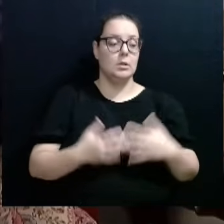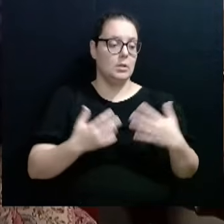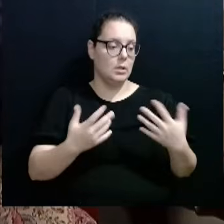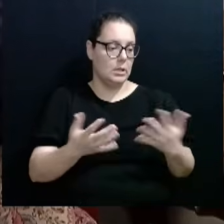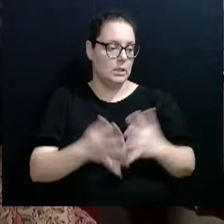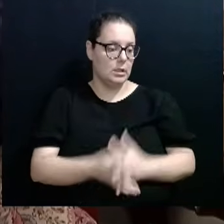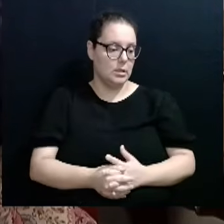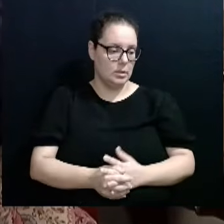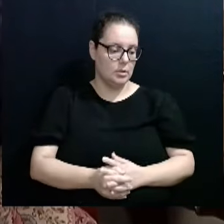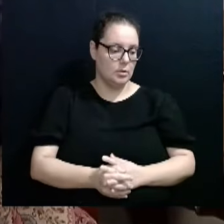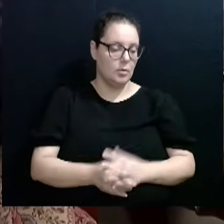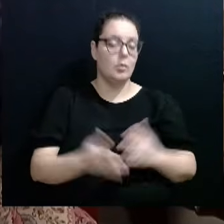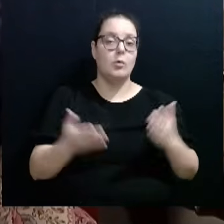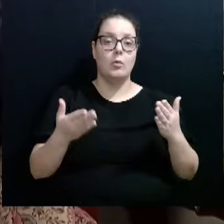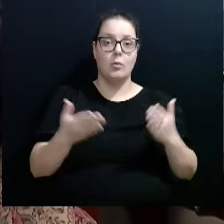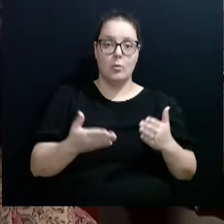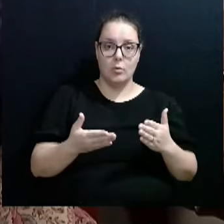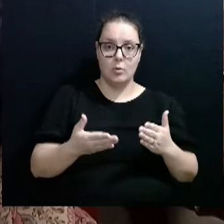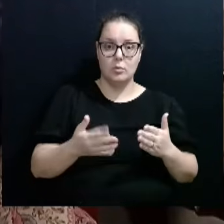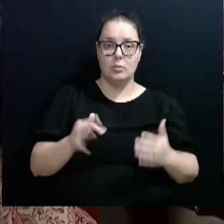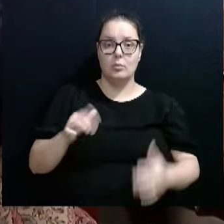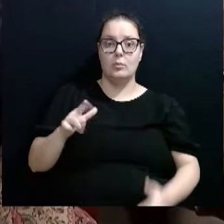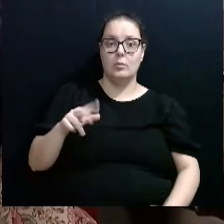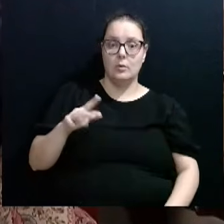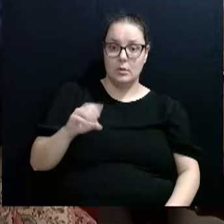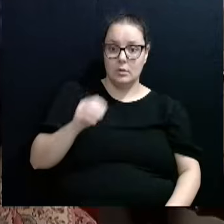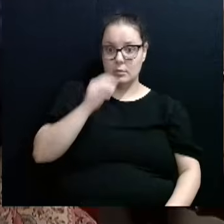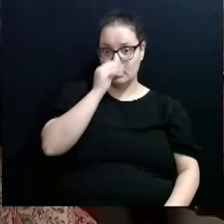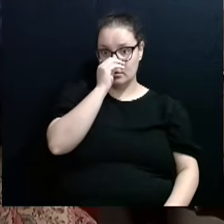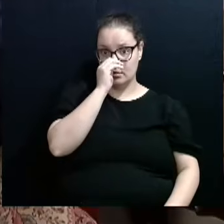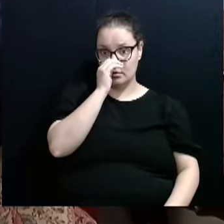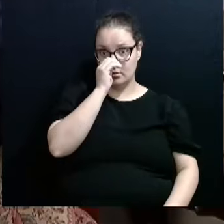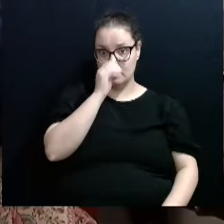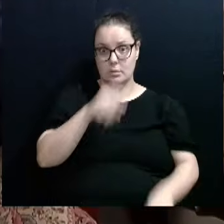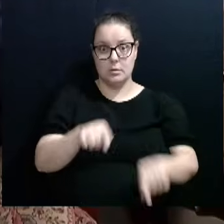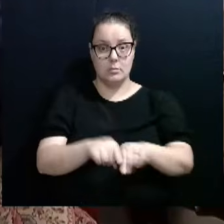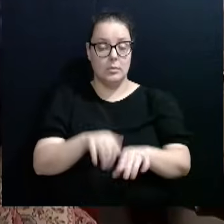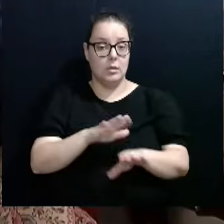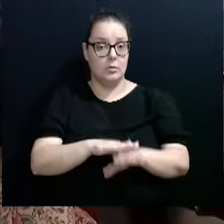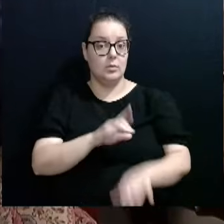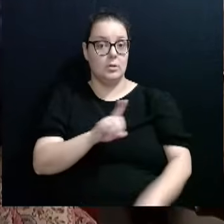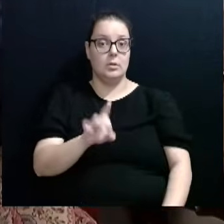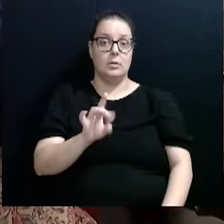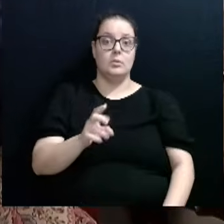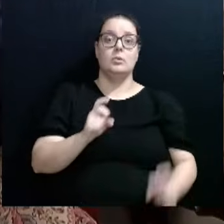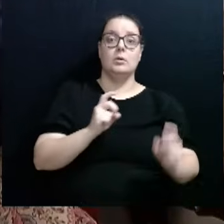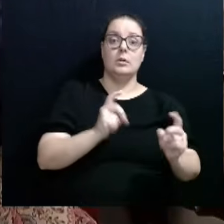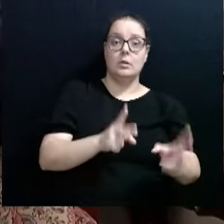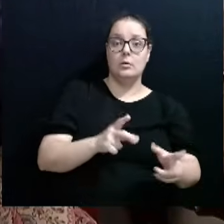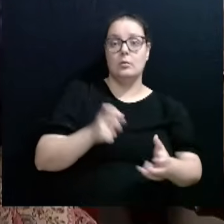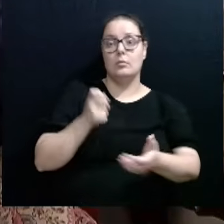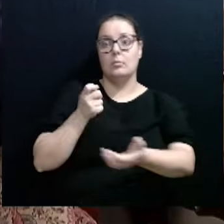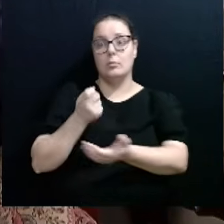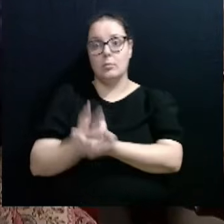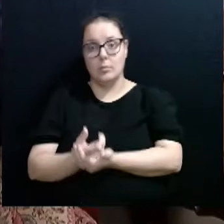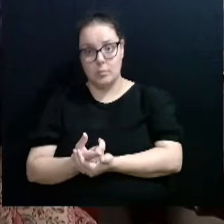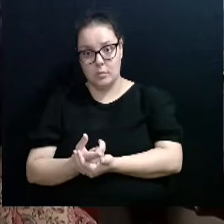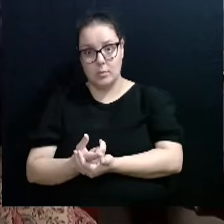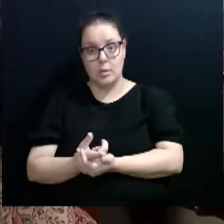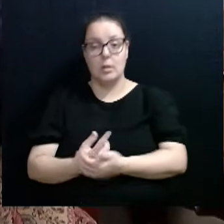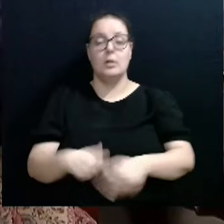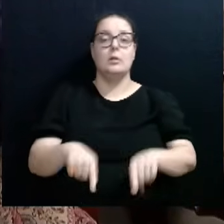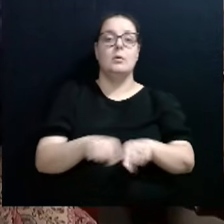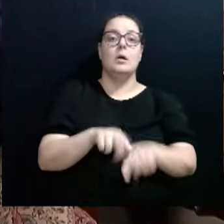hoje, gente, o Flávio, ele também atua não só nessa compra e venda, ele faz também a restauração de